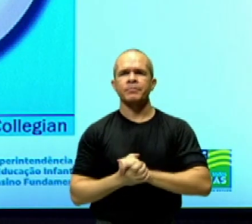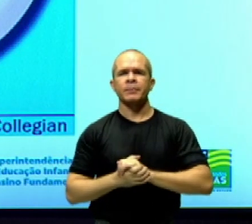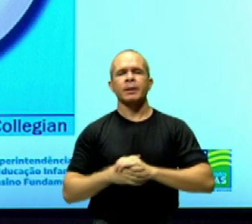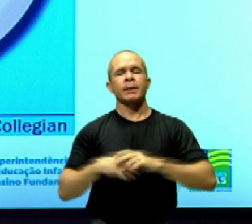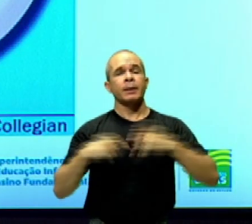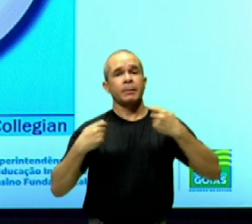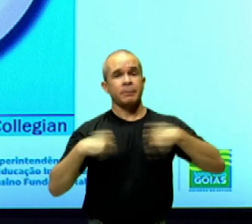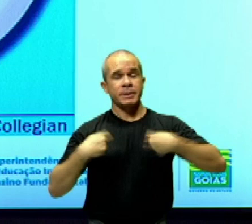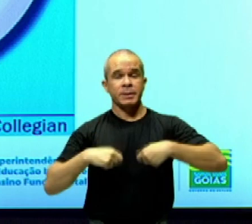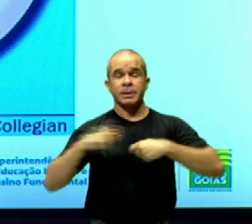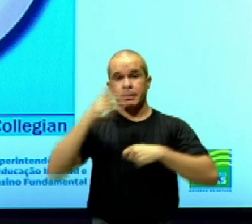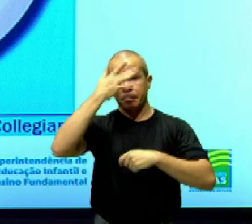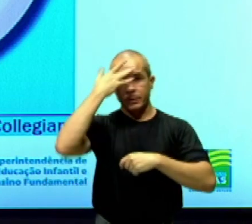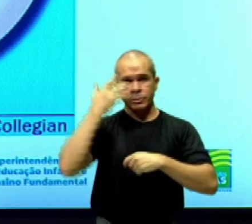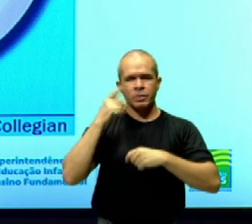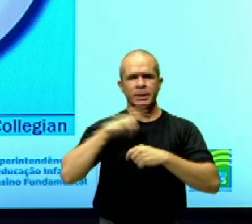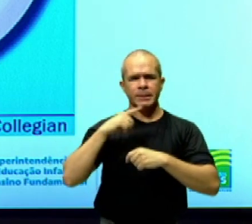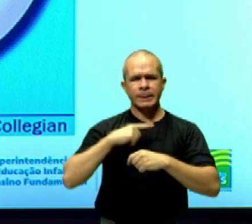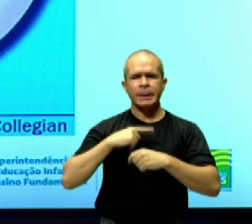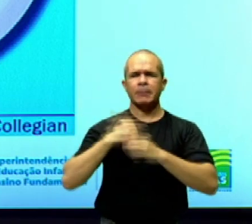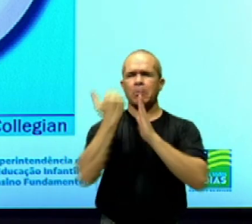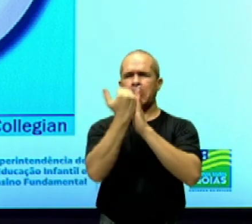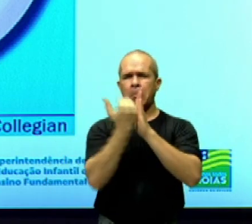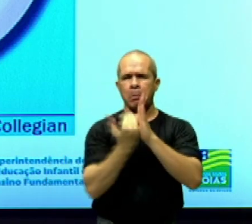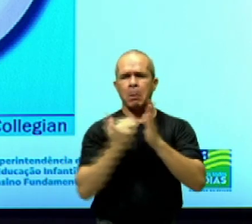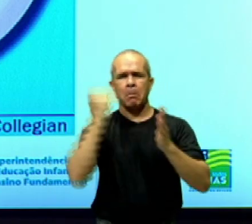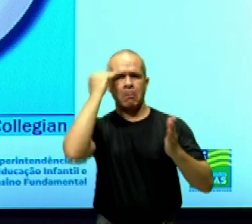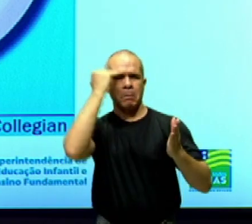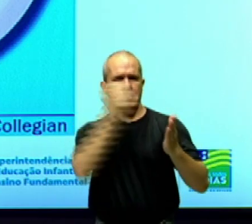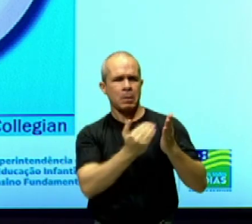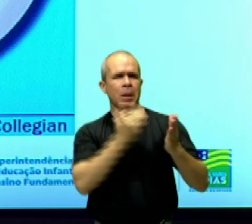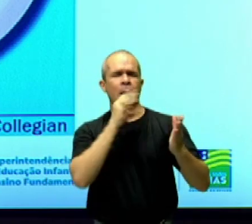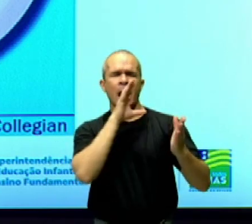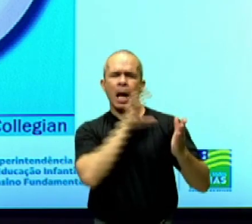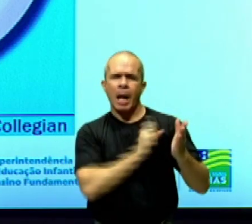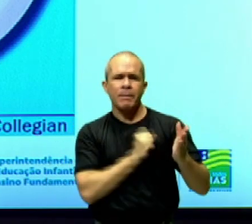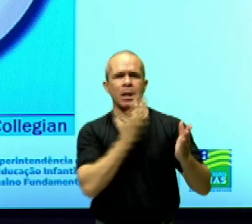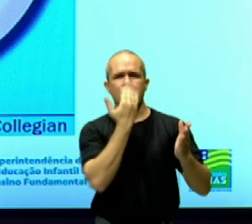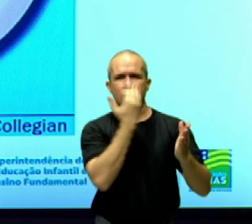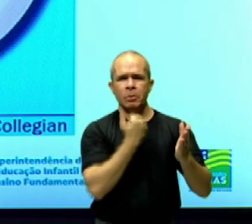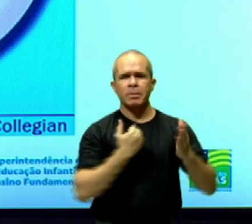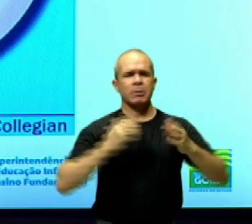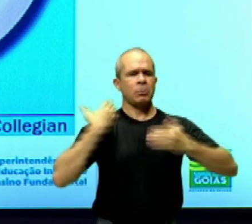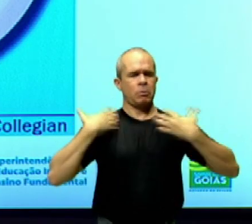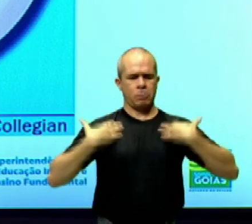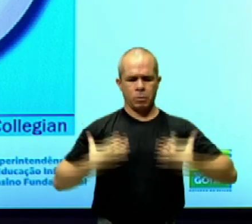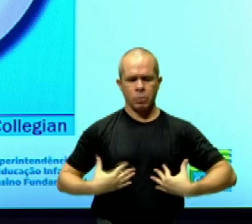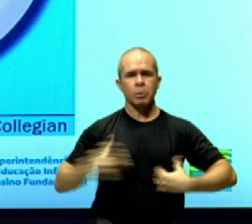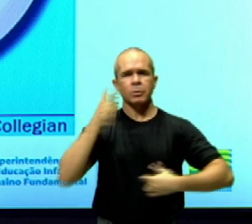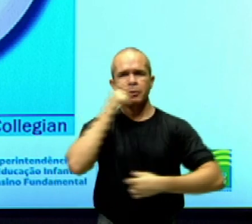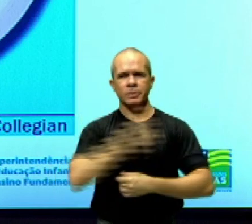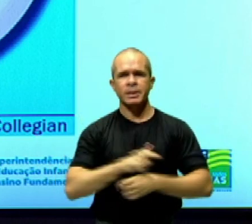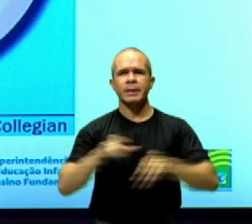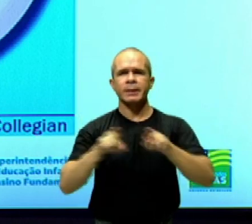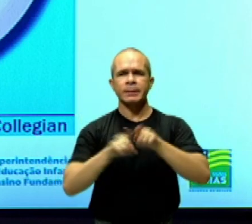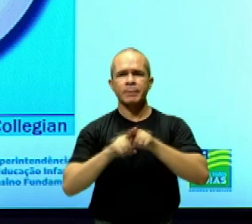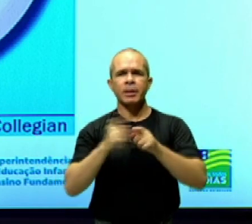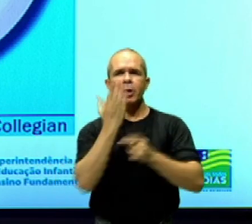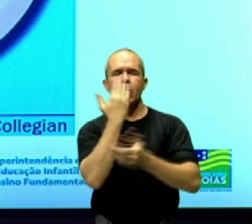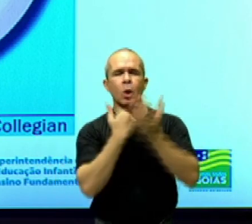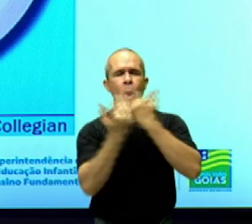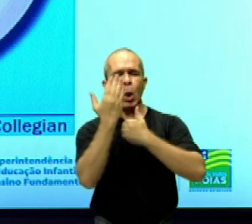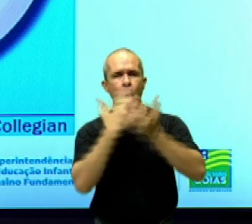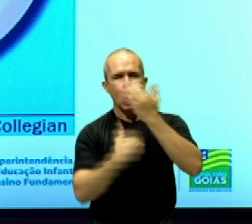volleyball players follow specific nutrition plans to increase optimal performance. This includes eating a normal